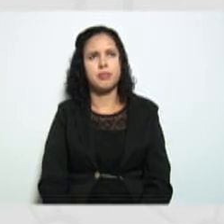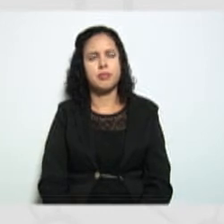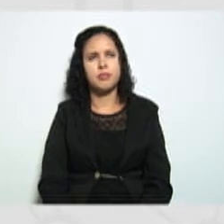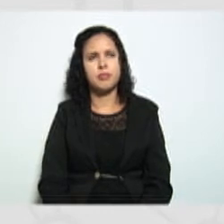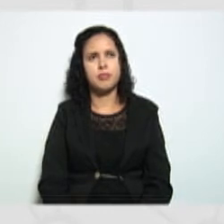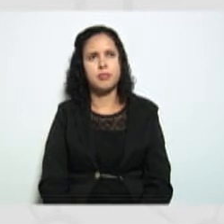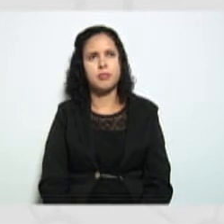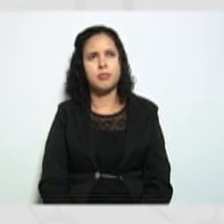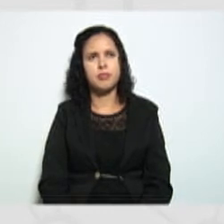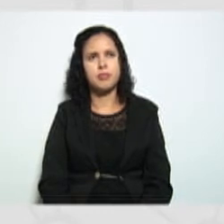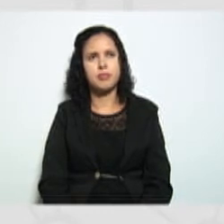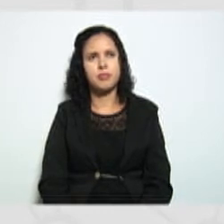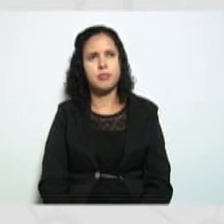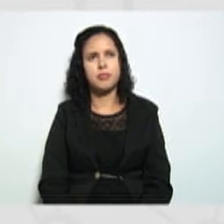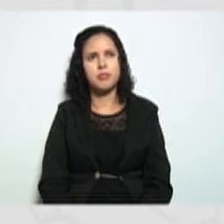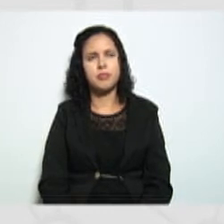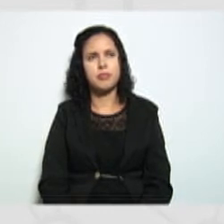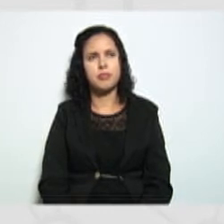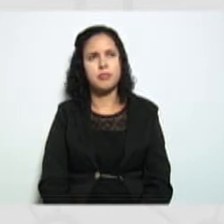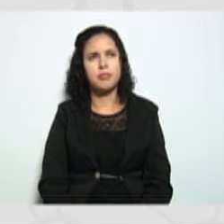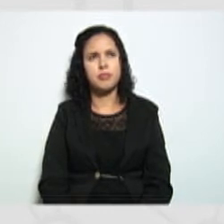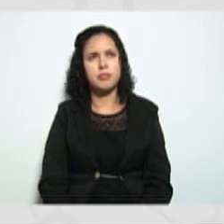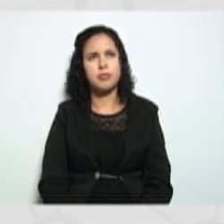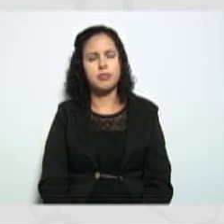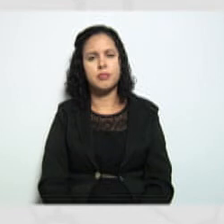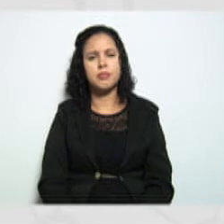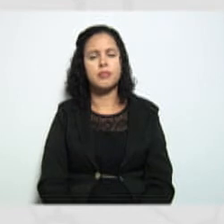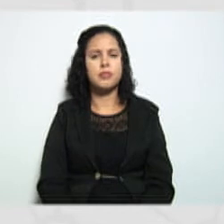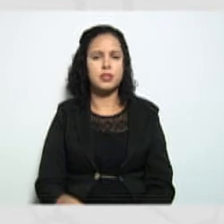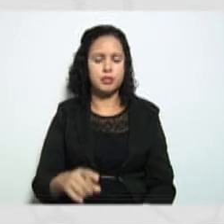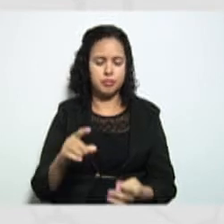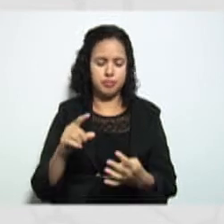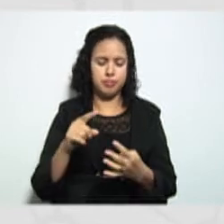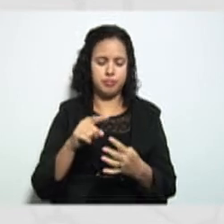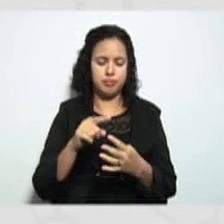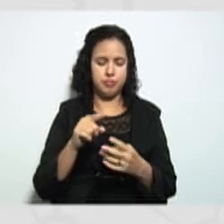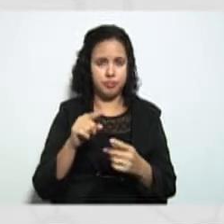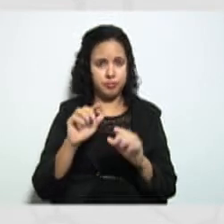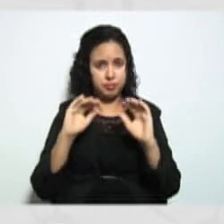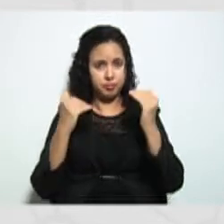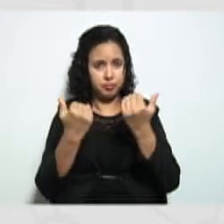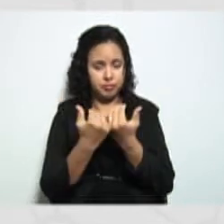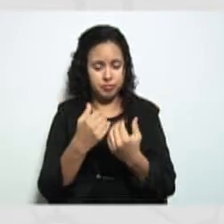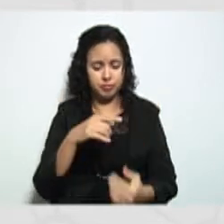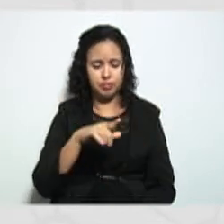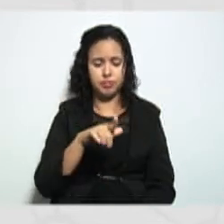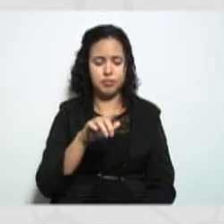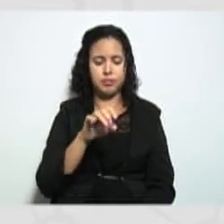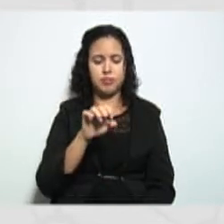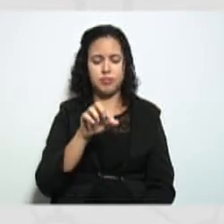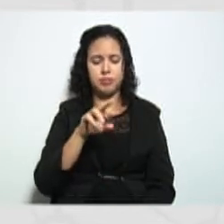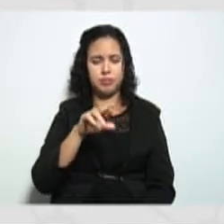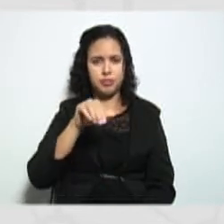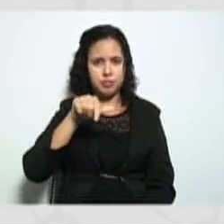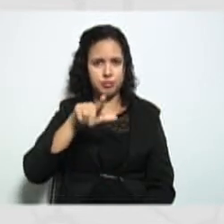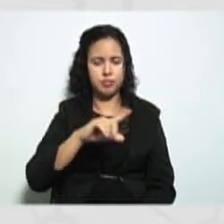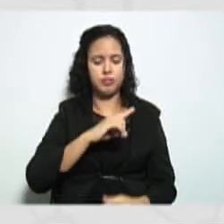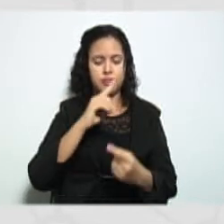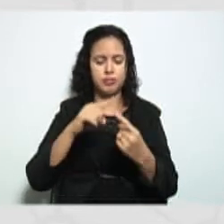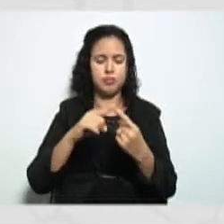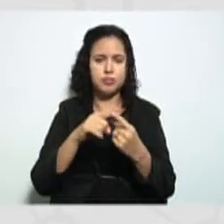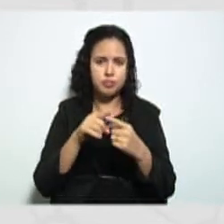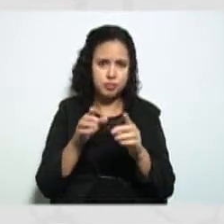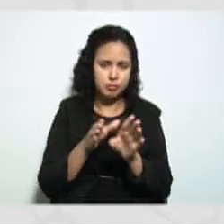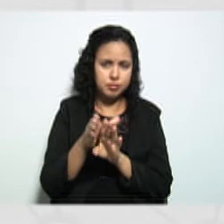Então, a Assembleia Geral, os conselhos e essa questão. Ela é autogestionada porque ela é feita por meio das